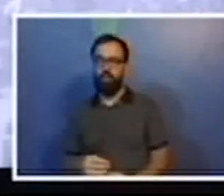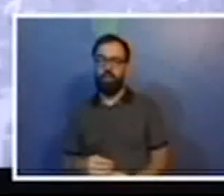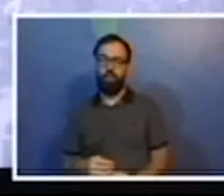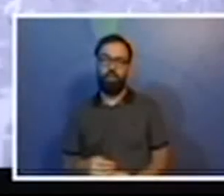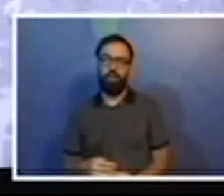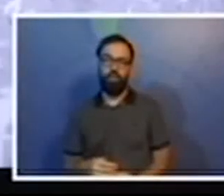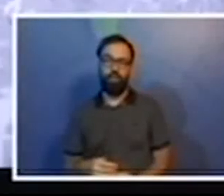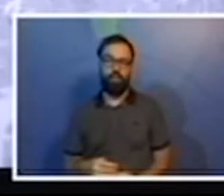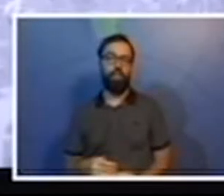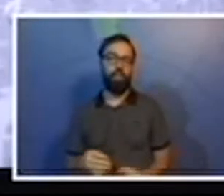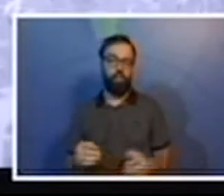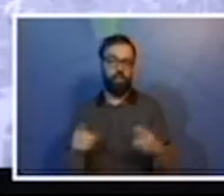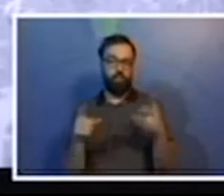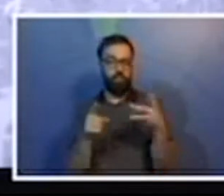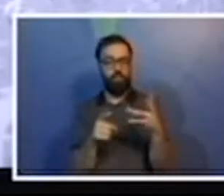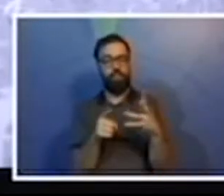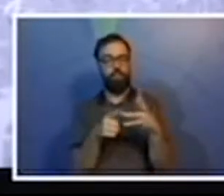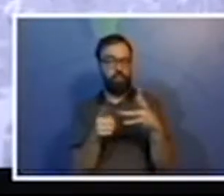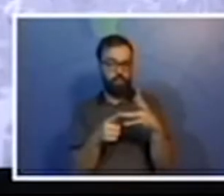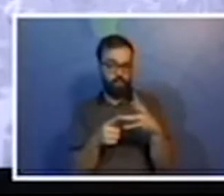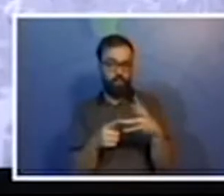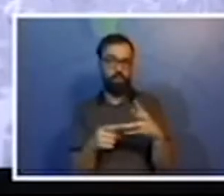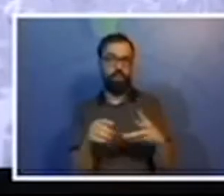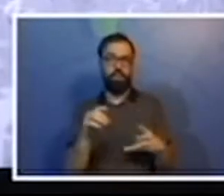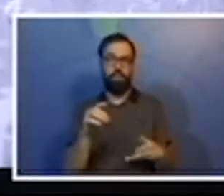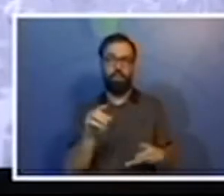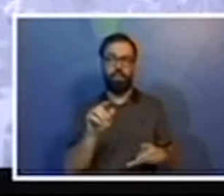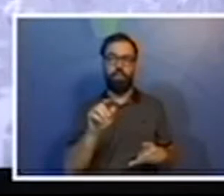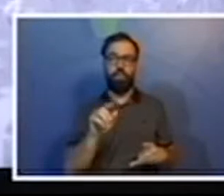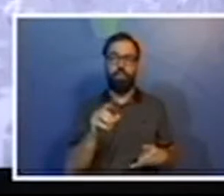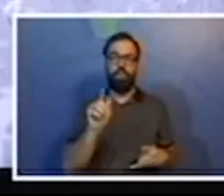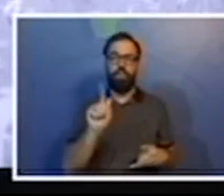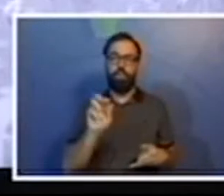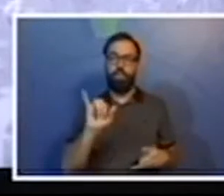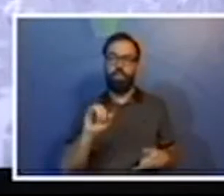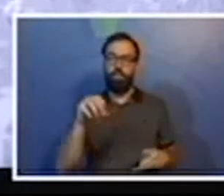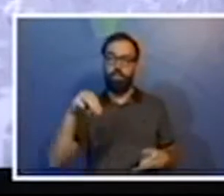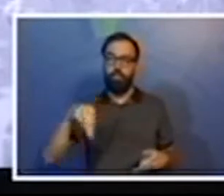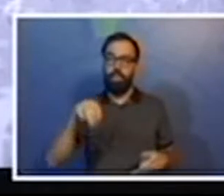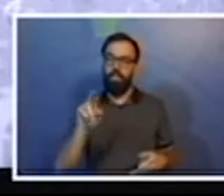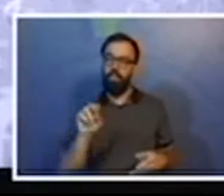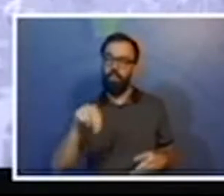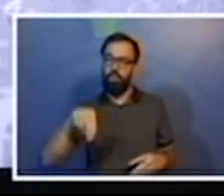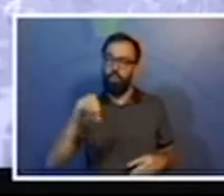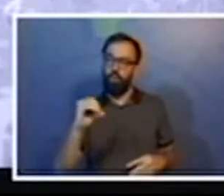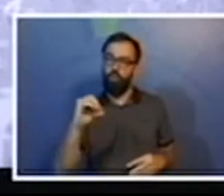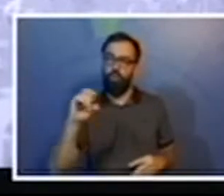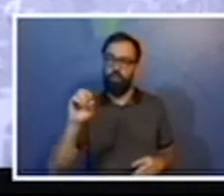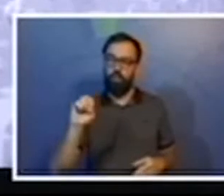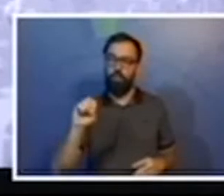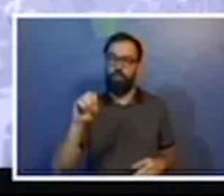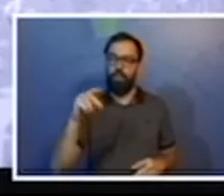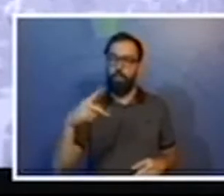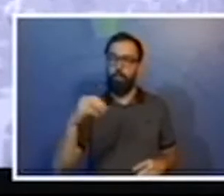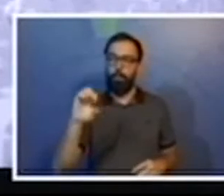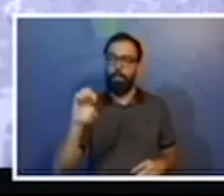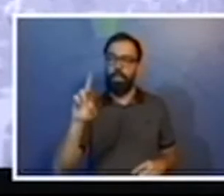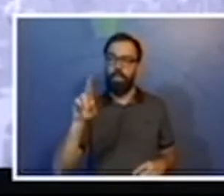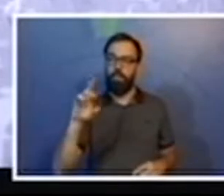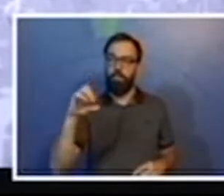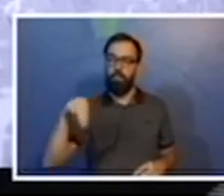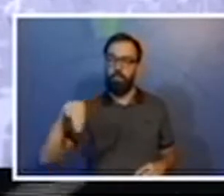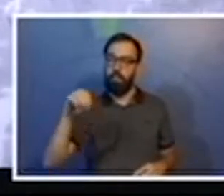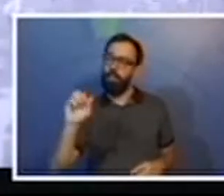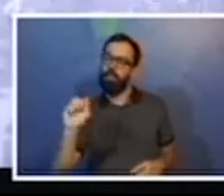e o agora o próximo grupo as gimnospermas e já o são plantas mais adaptadas por terrestre o clima seco